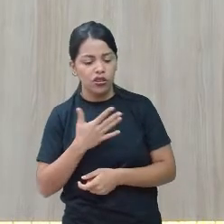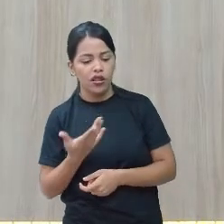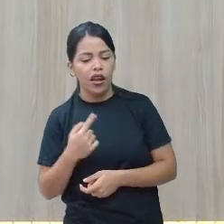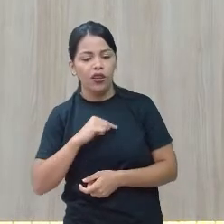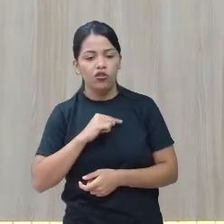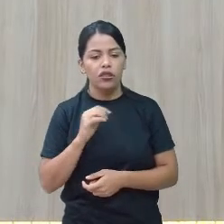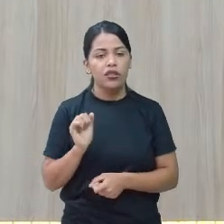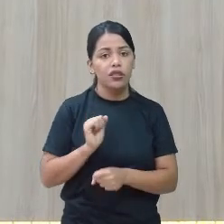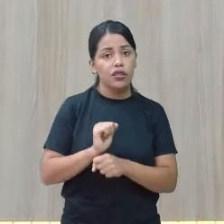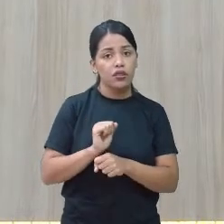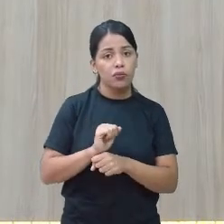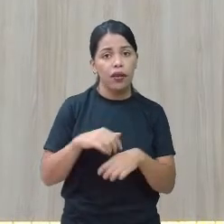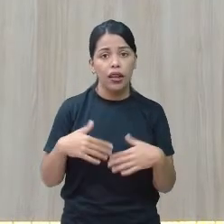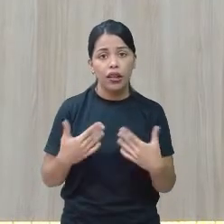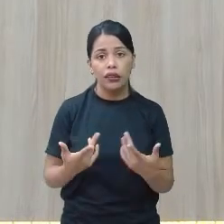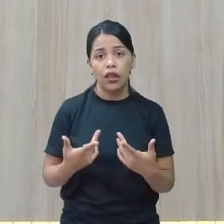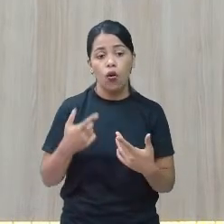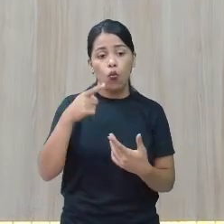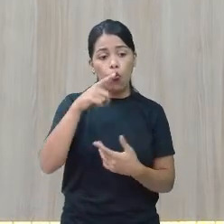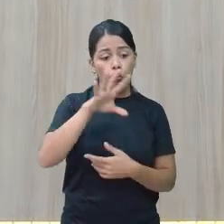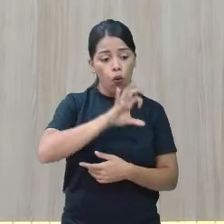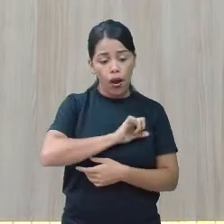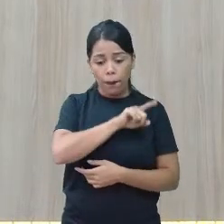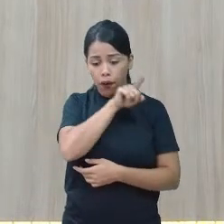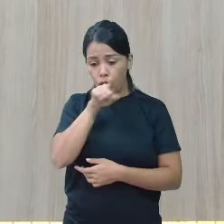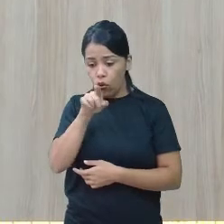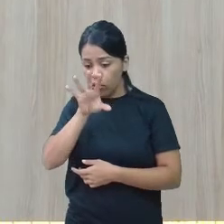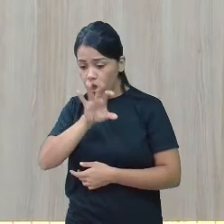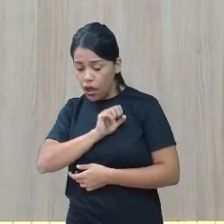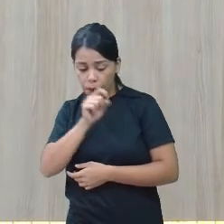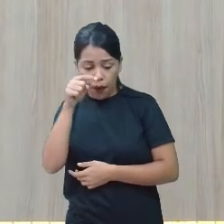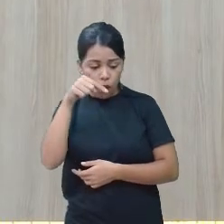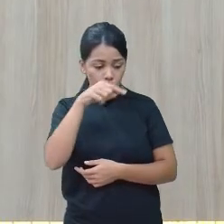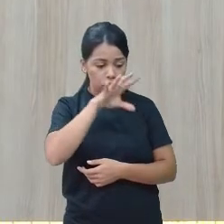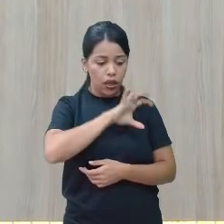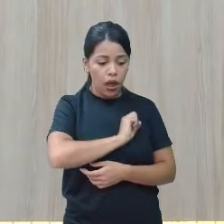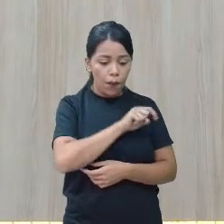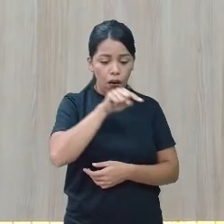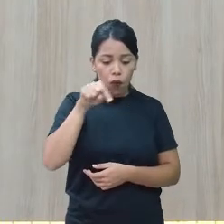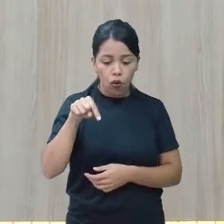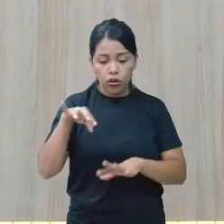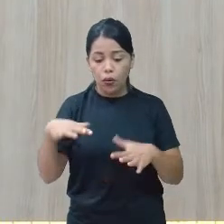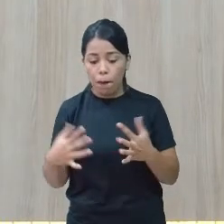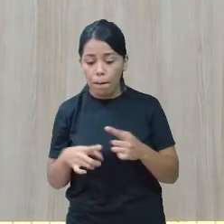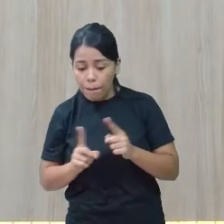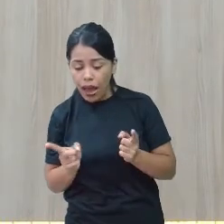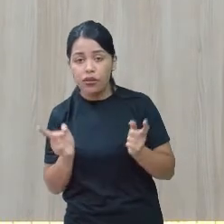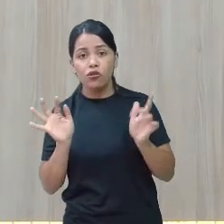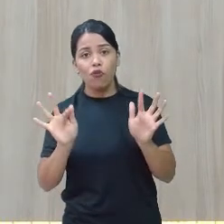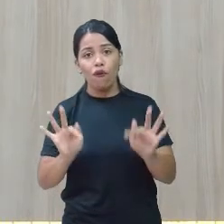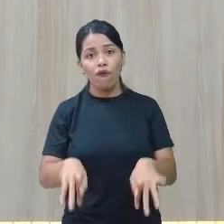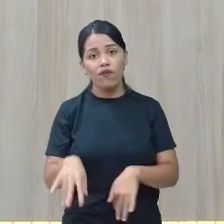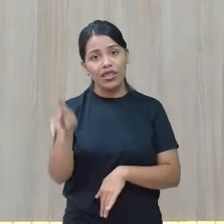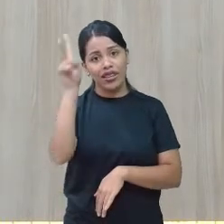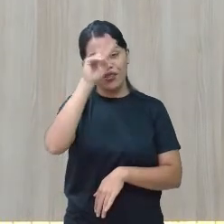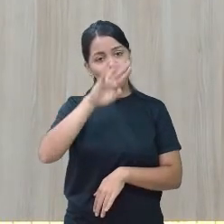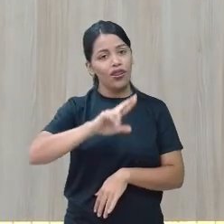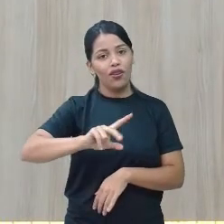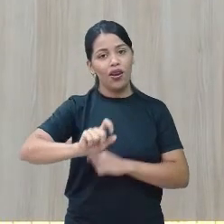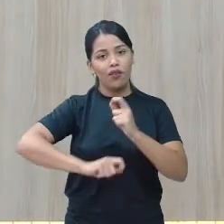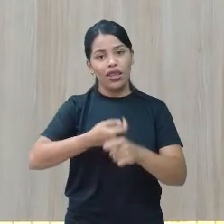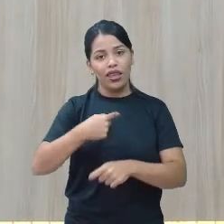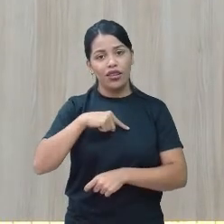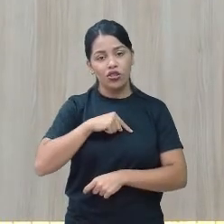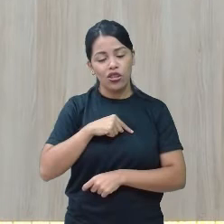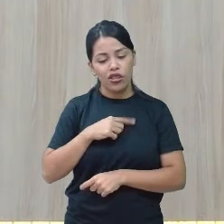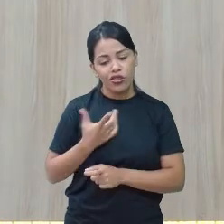ama outro, que ama outro, o final da história, ou seja, o desfecho disso tudo, pode não ser aquilo que a gente espera,